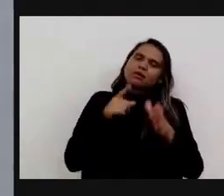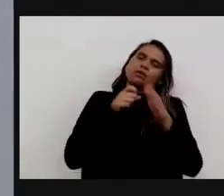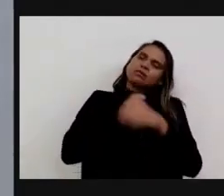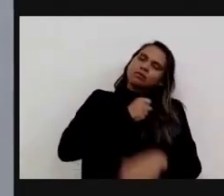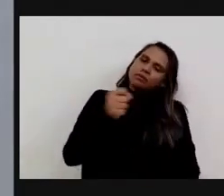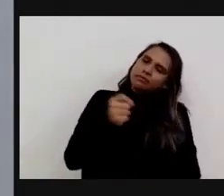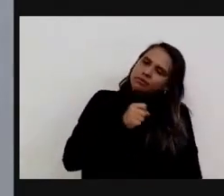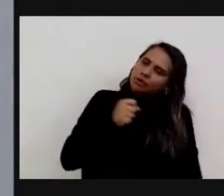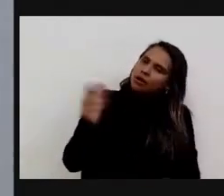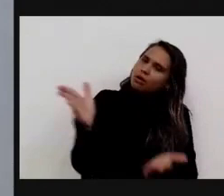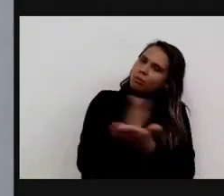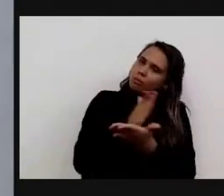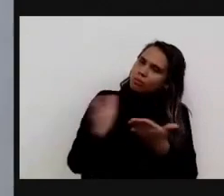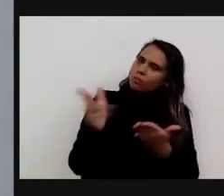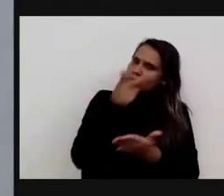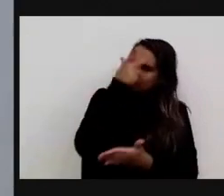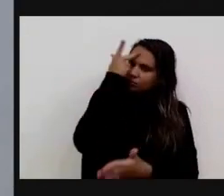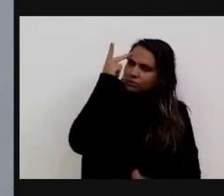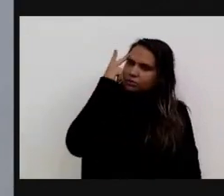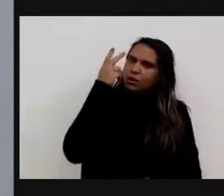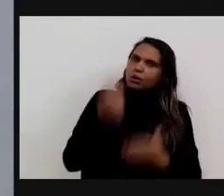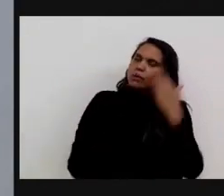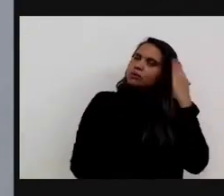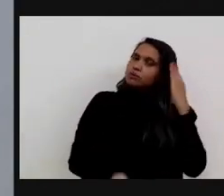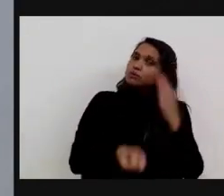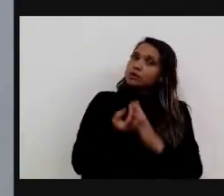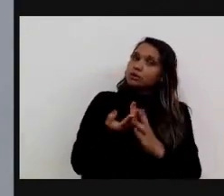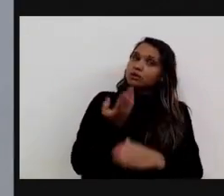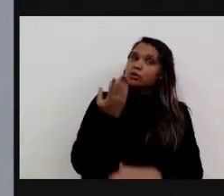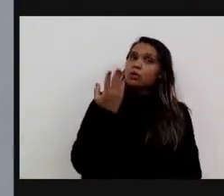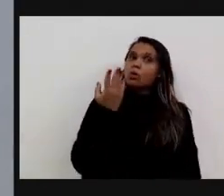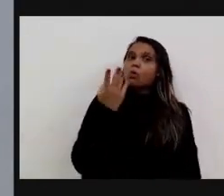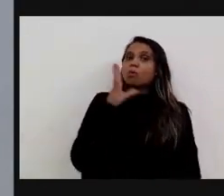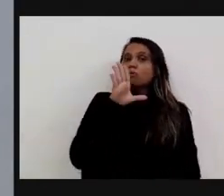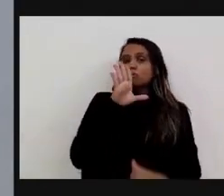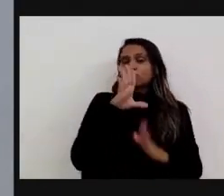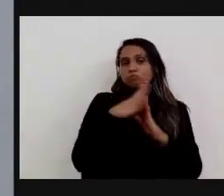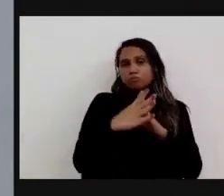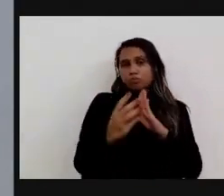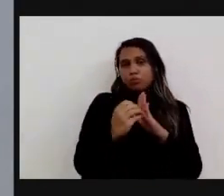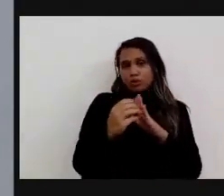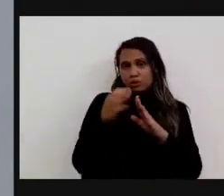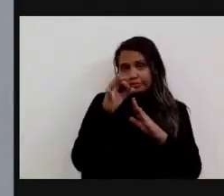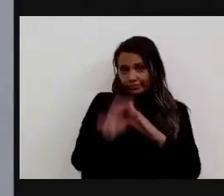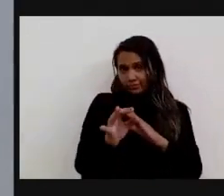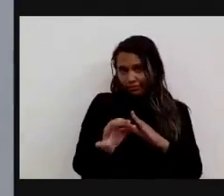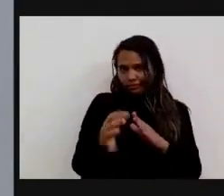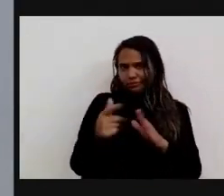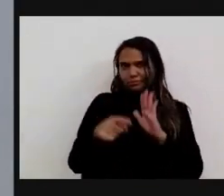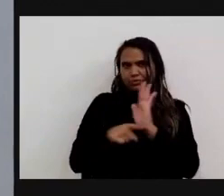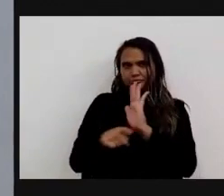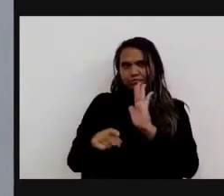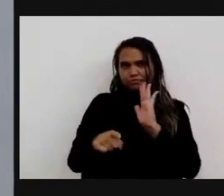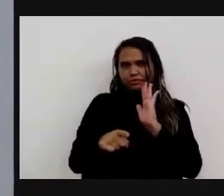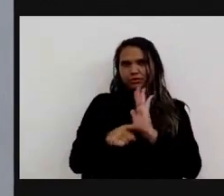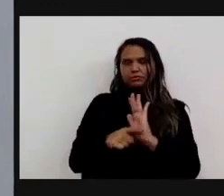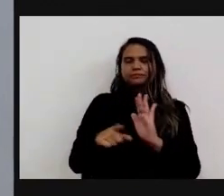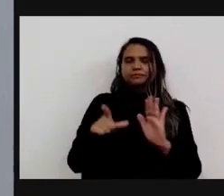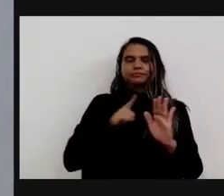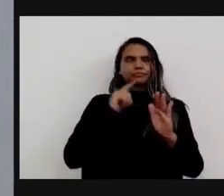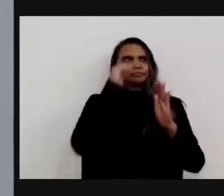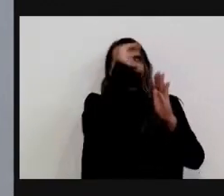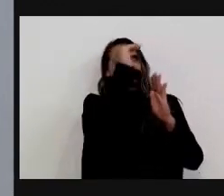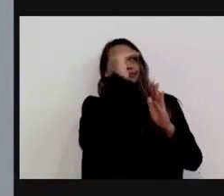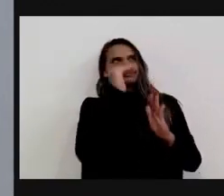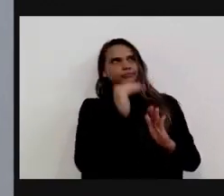levantando aí assim a gente criou um uma um modelo de intervenção a nossa prateleira